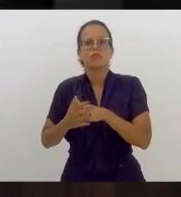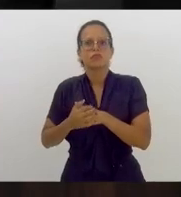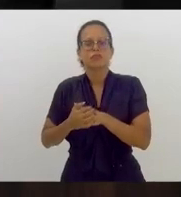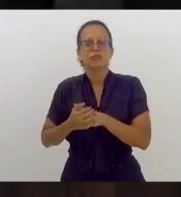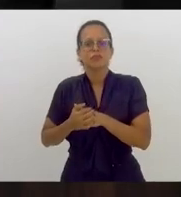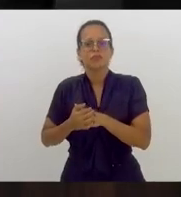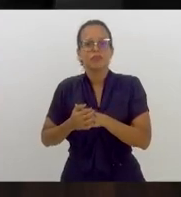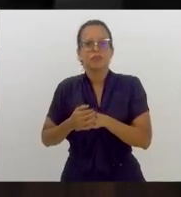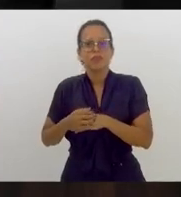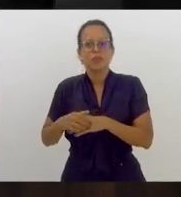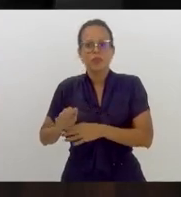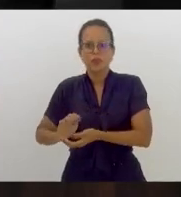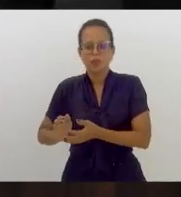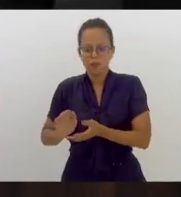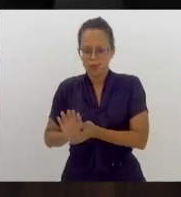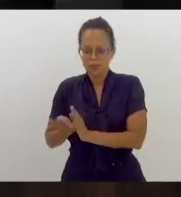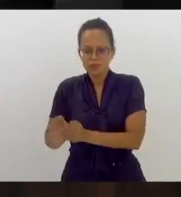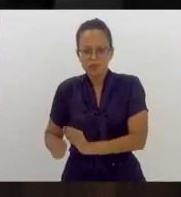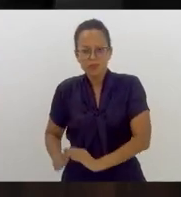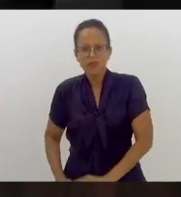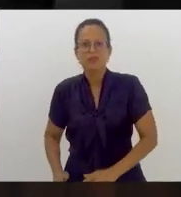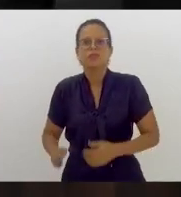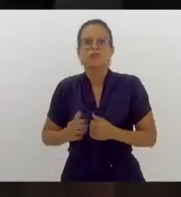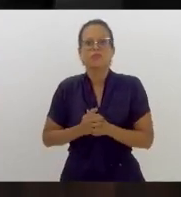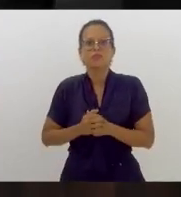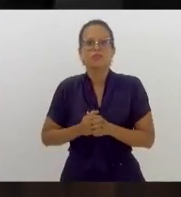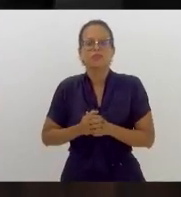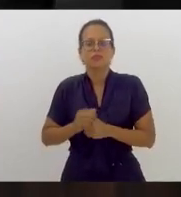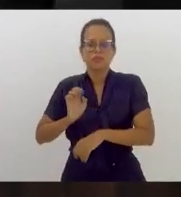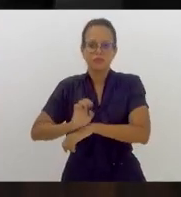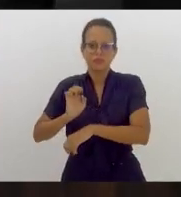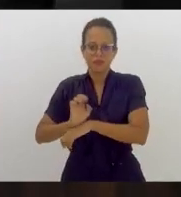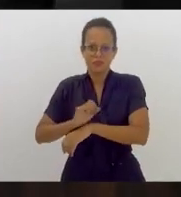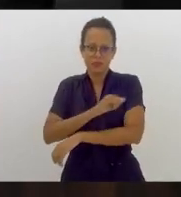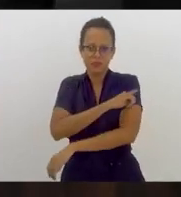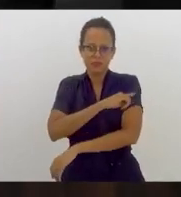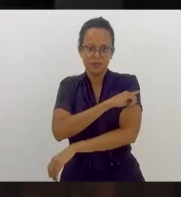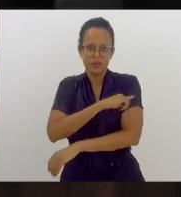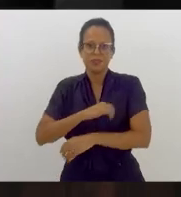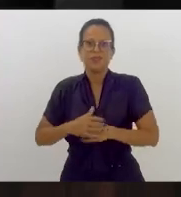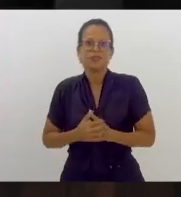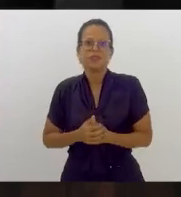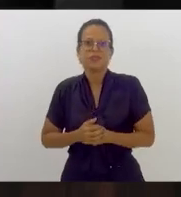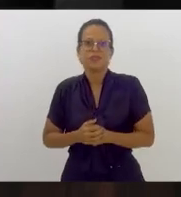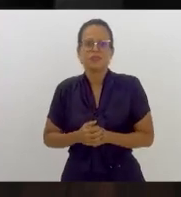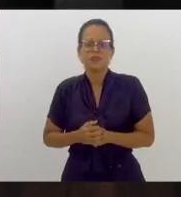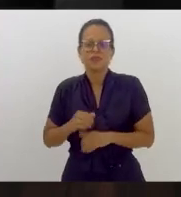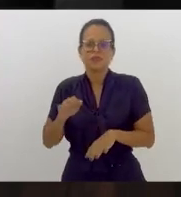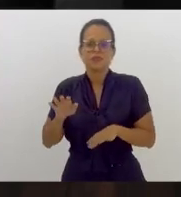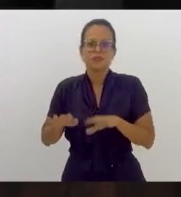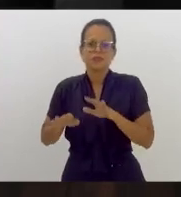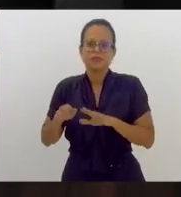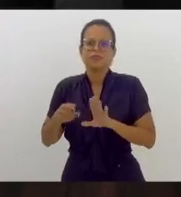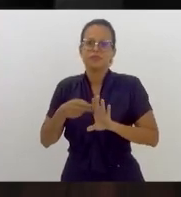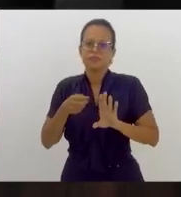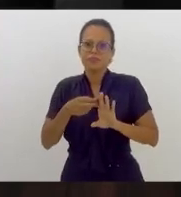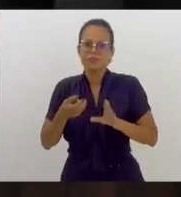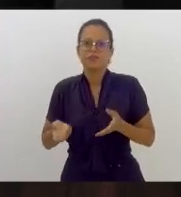no quadro de pessoal da área da saúde do Estado do Rio de Janeiro e da outras providências, pendente de parecer da Comissão de Emendas Condicionais e